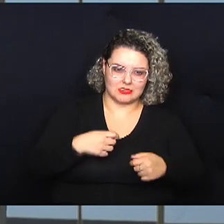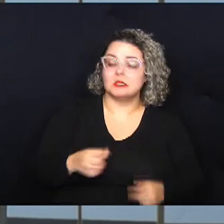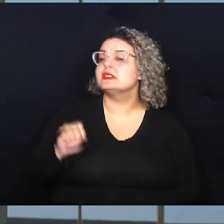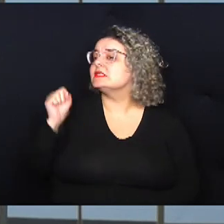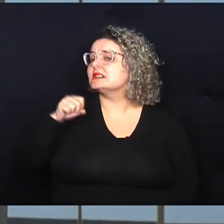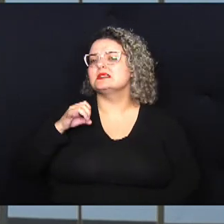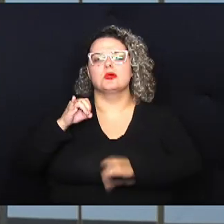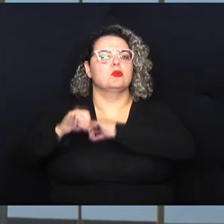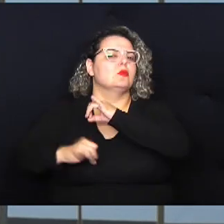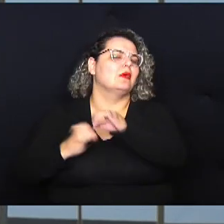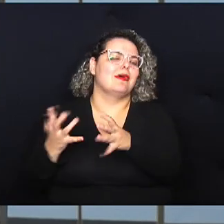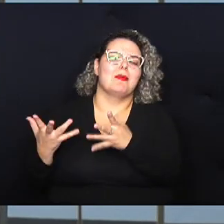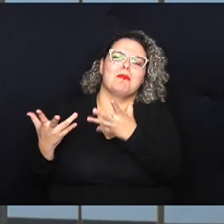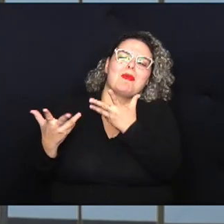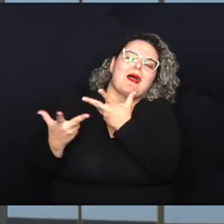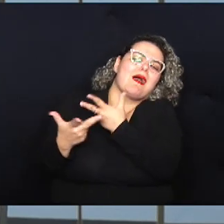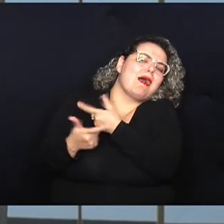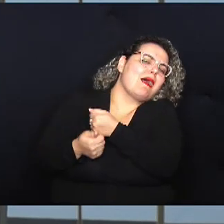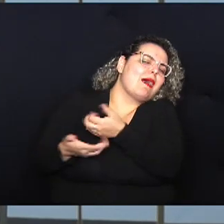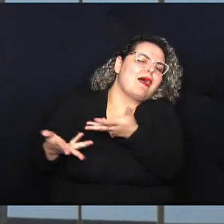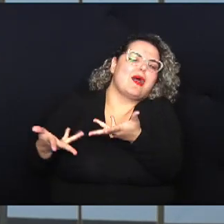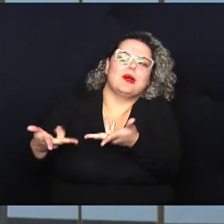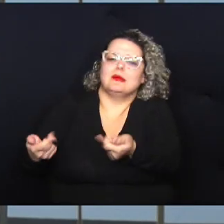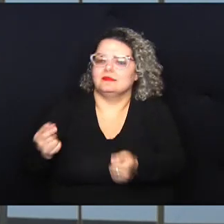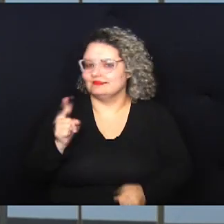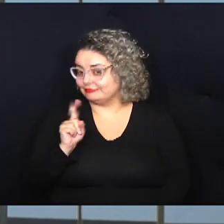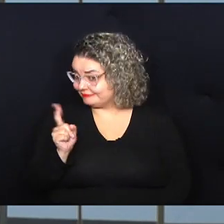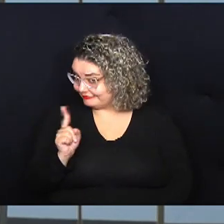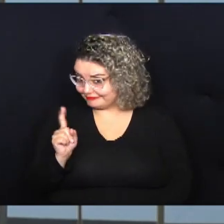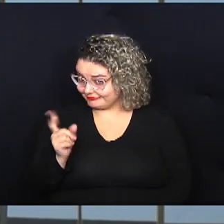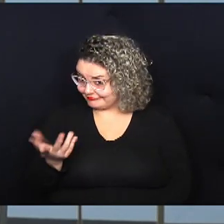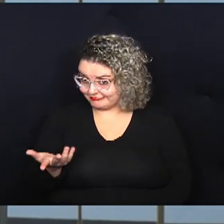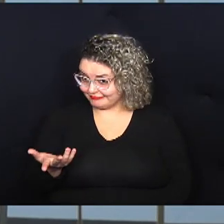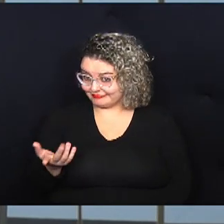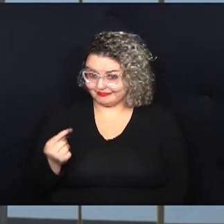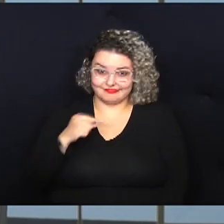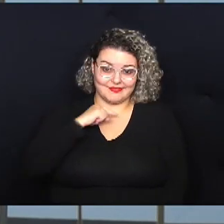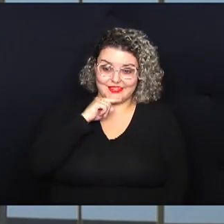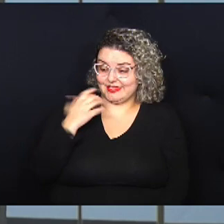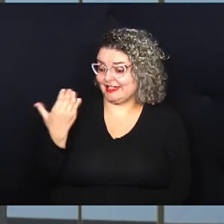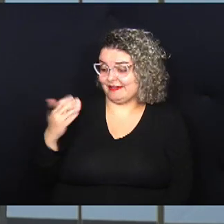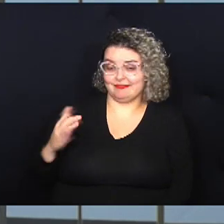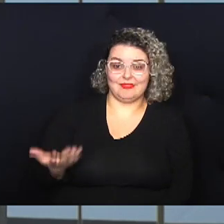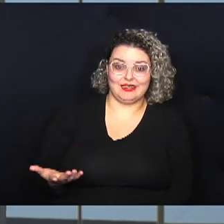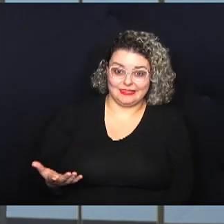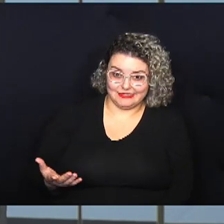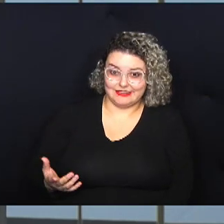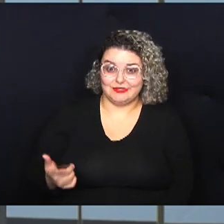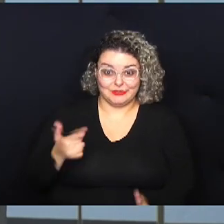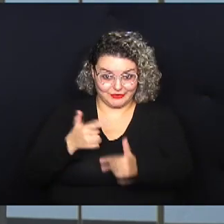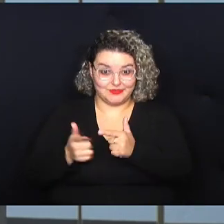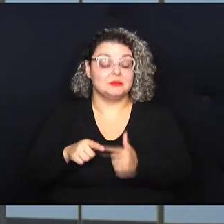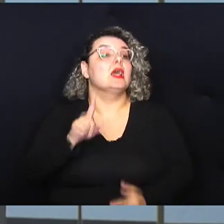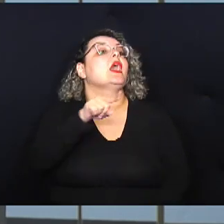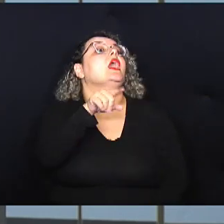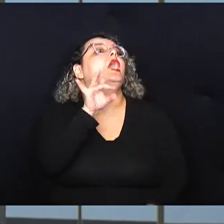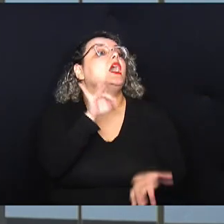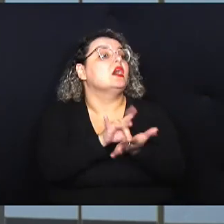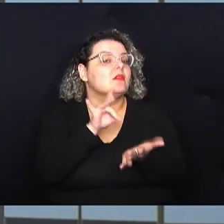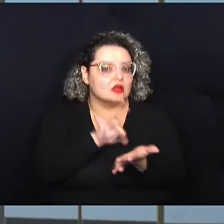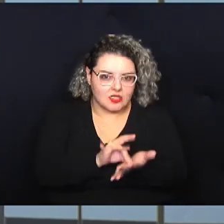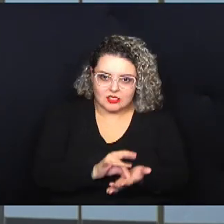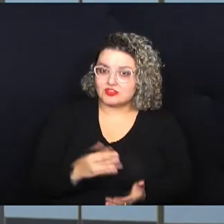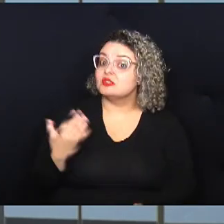lindo, maravilhoso, mas não é tudo isso, né? Ninguém posta os perrengues, né? É verdade, Só né? posta